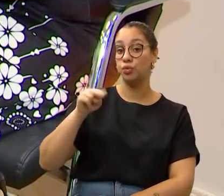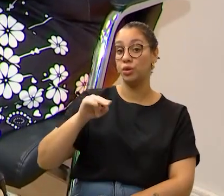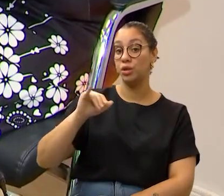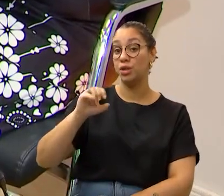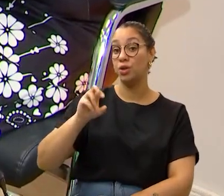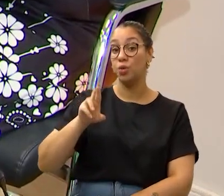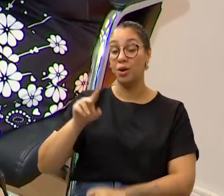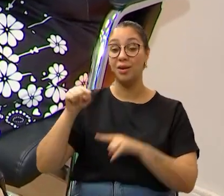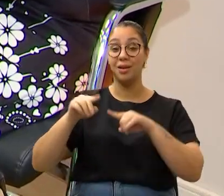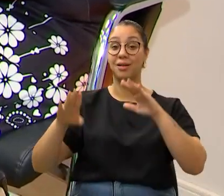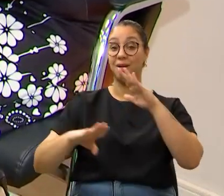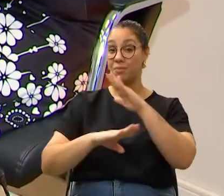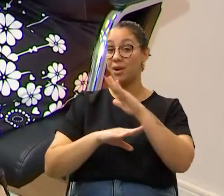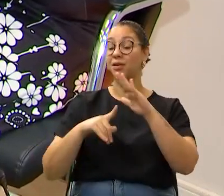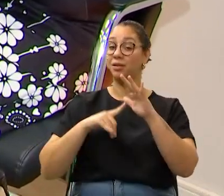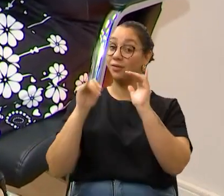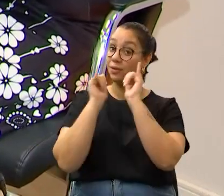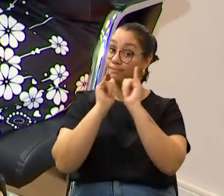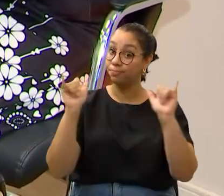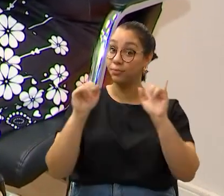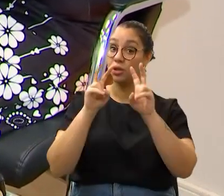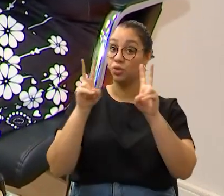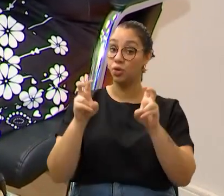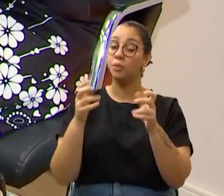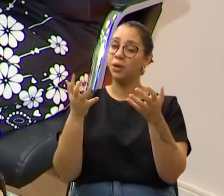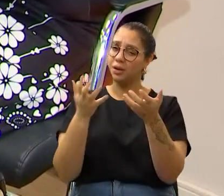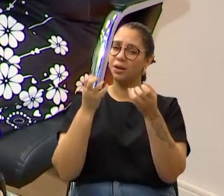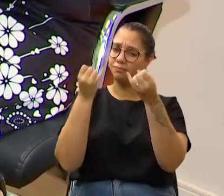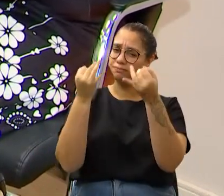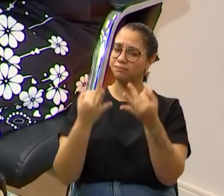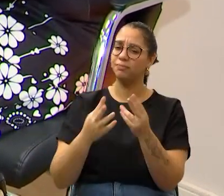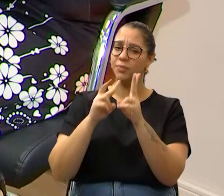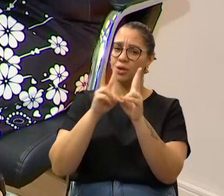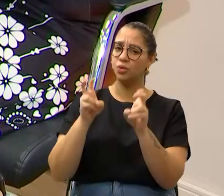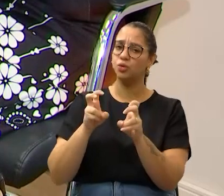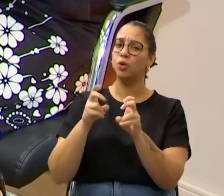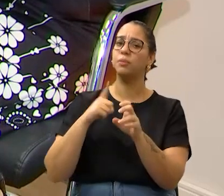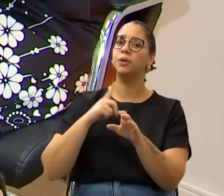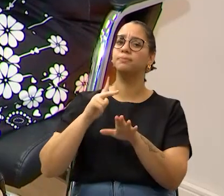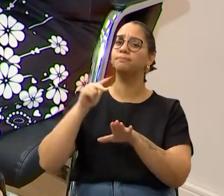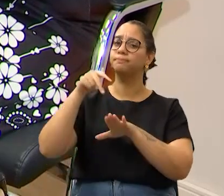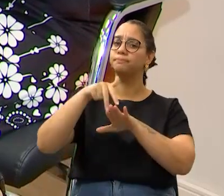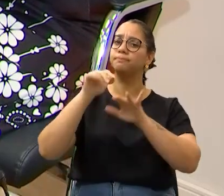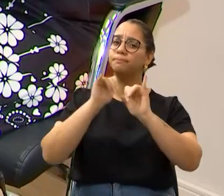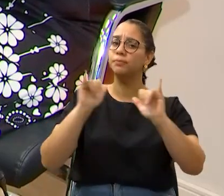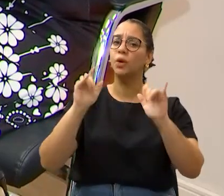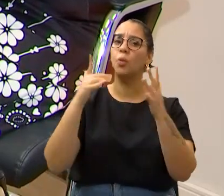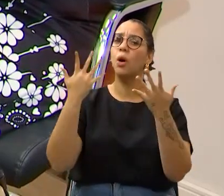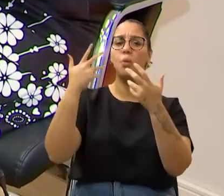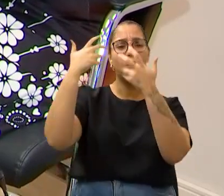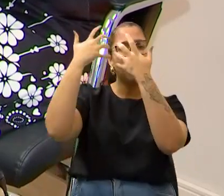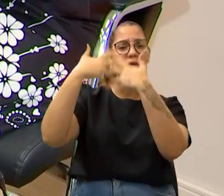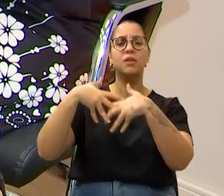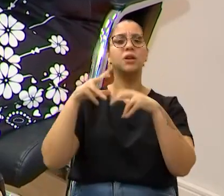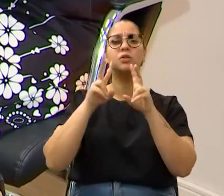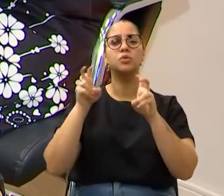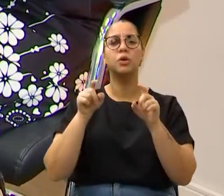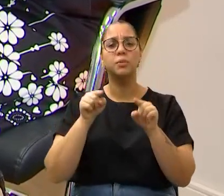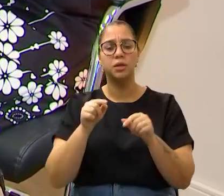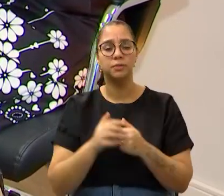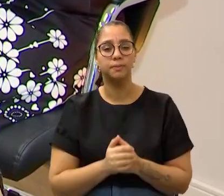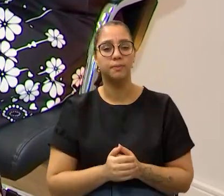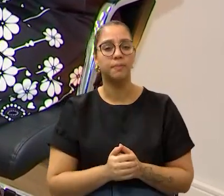de Campinas se posicionou. Queria que o senhor falasse um pouquinho sobre esse posicionamento, sobre que reflexão isso nos traz. Sim,